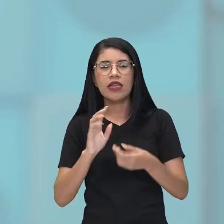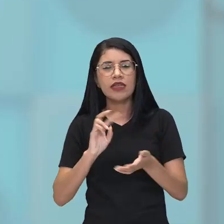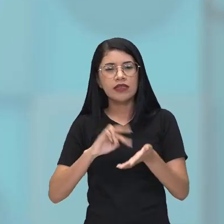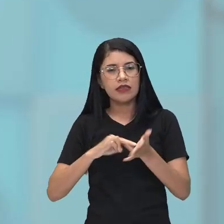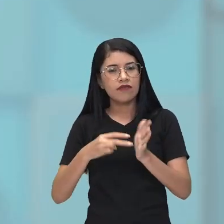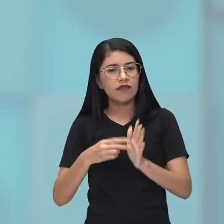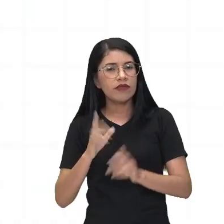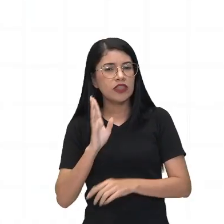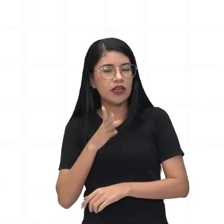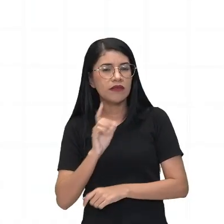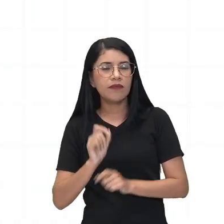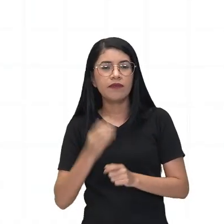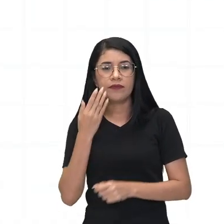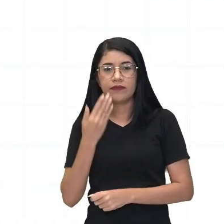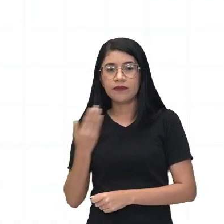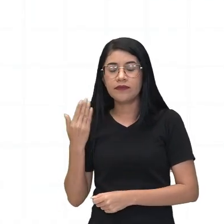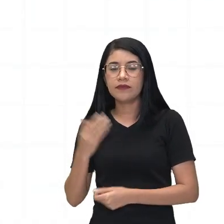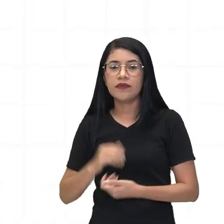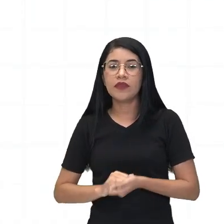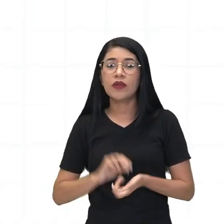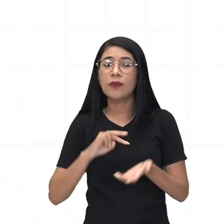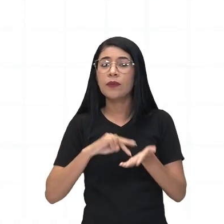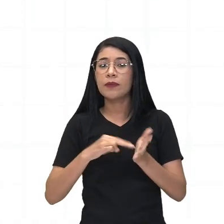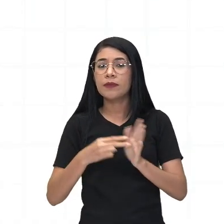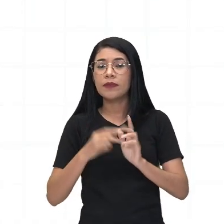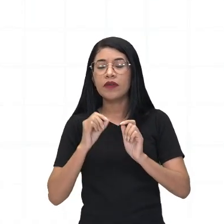nossa cartela no ar. Vamos lá? Olhem só.